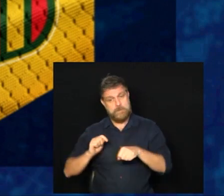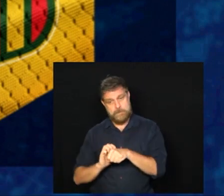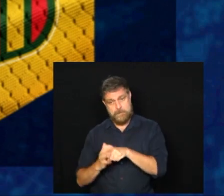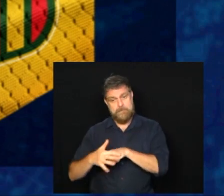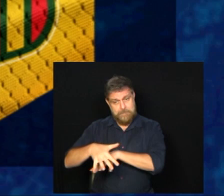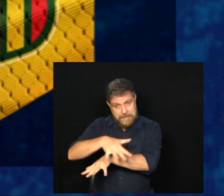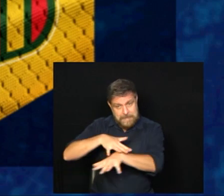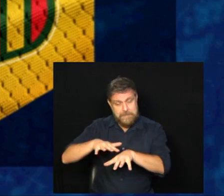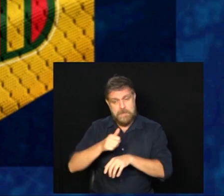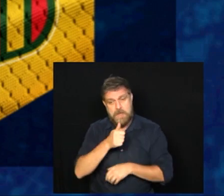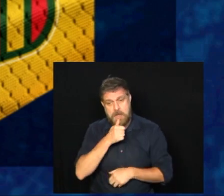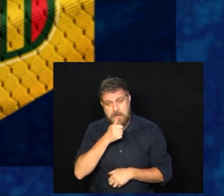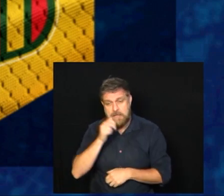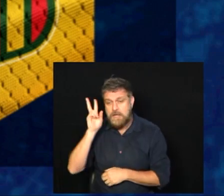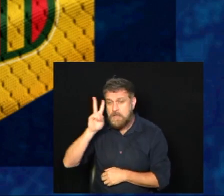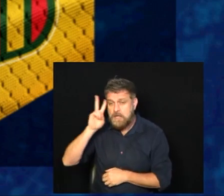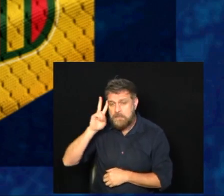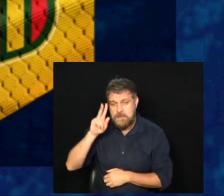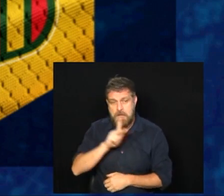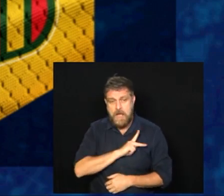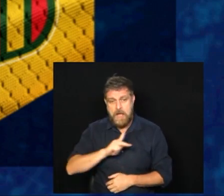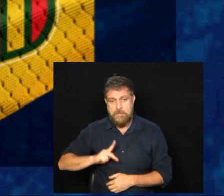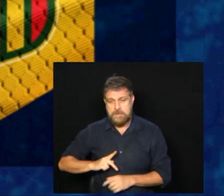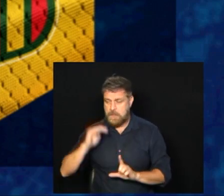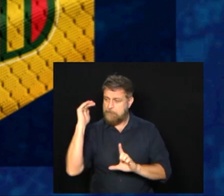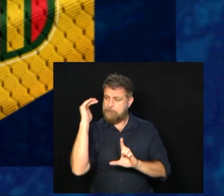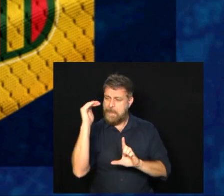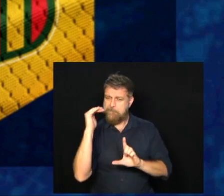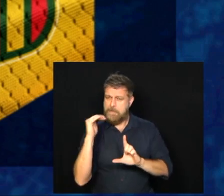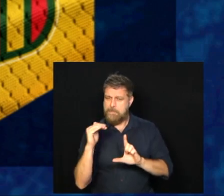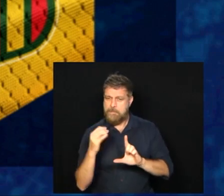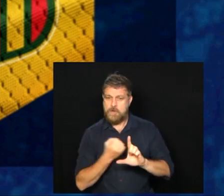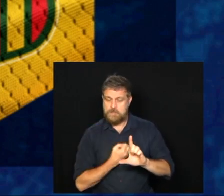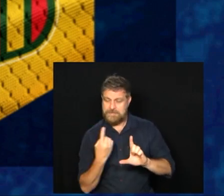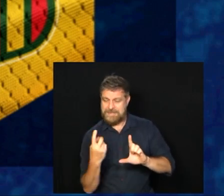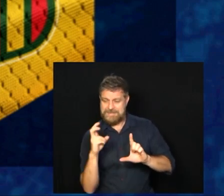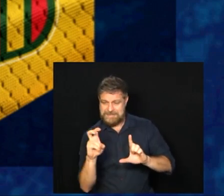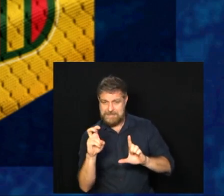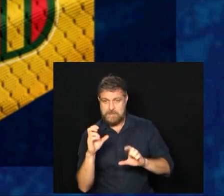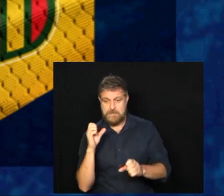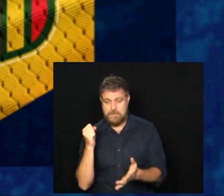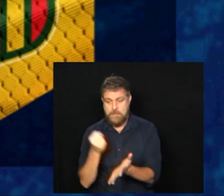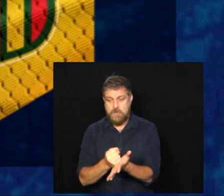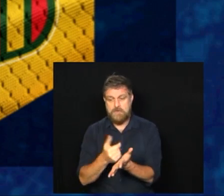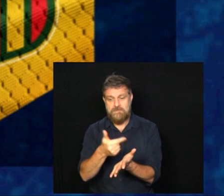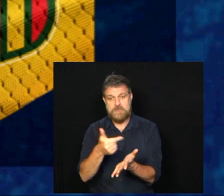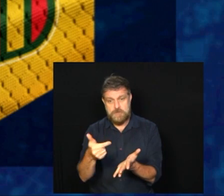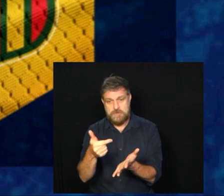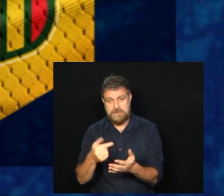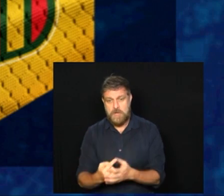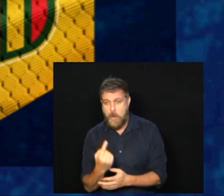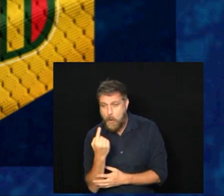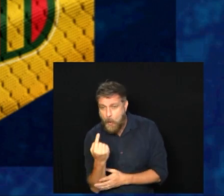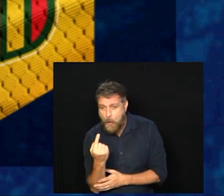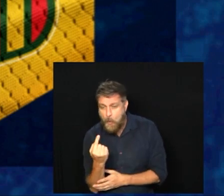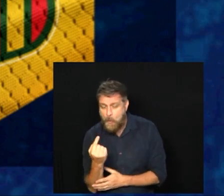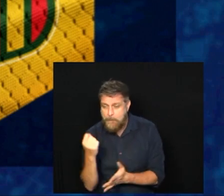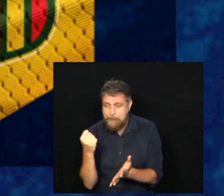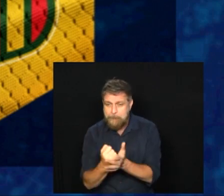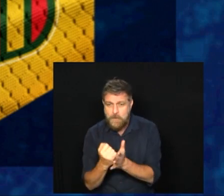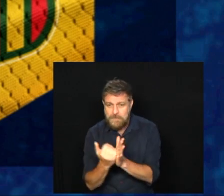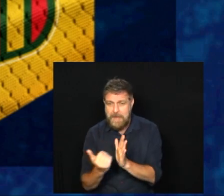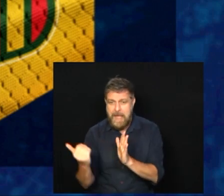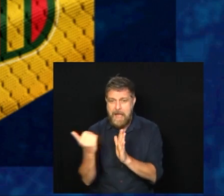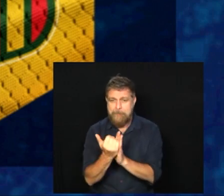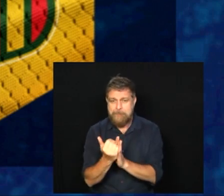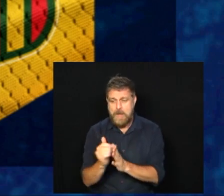pandemia. Lembrando, que a Ponte está na 15ª colocação com 22 pontos. 1 ponto a mais só que o